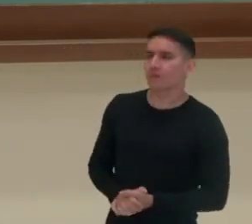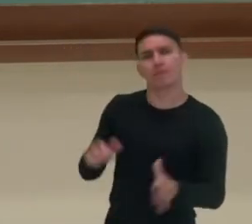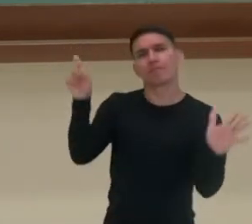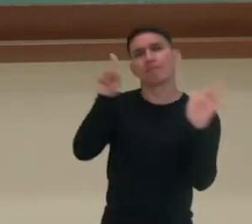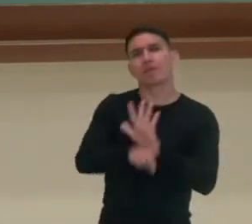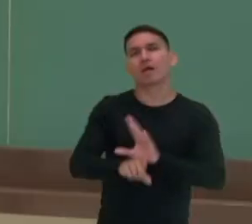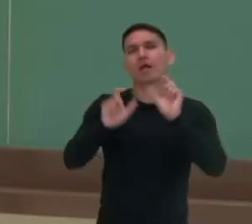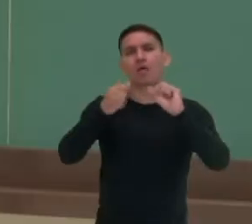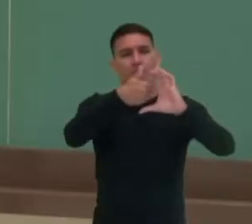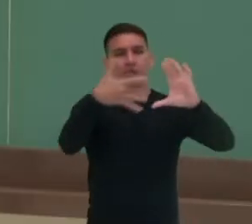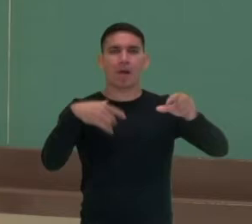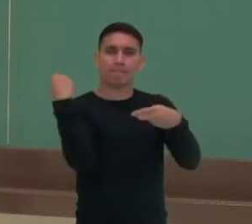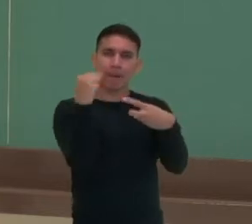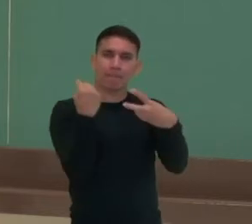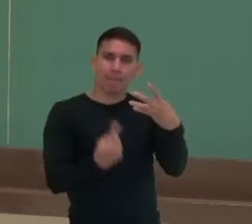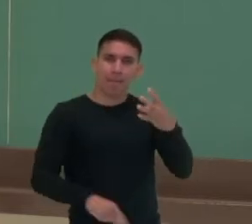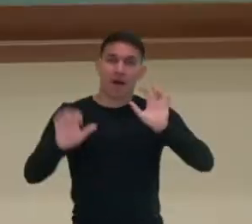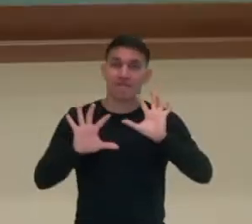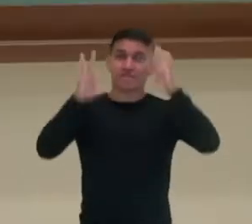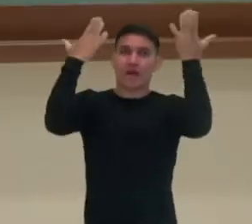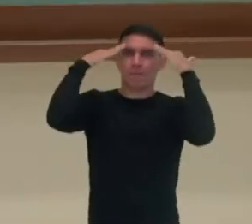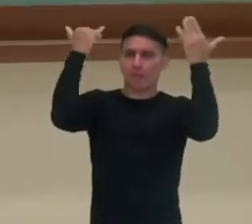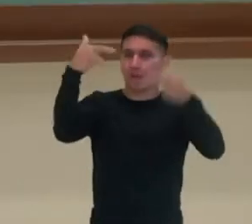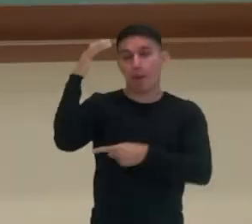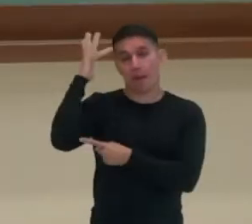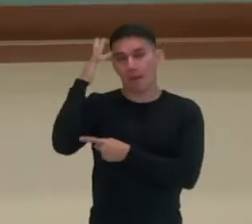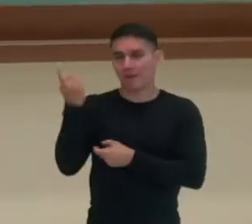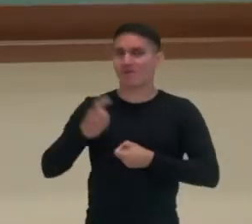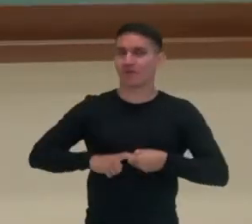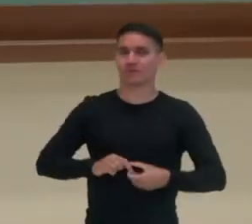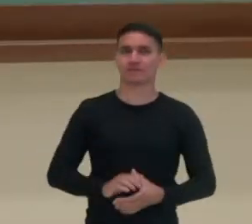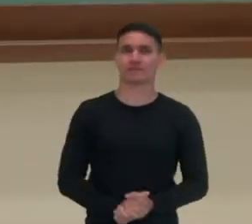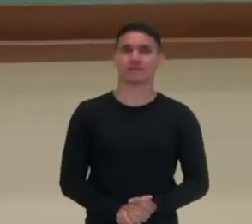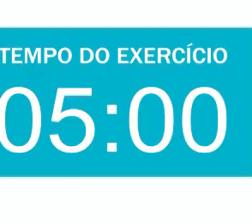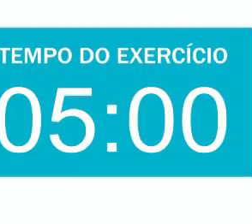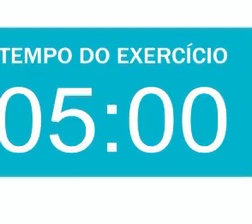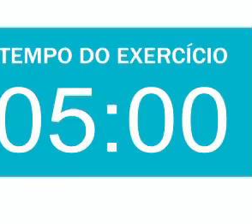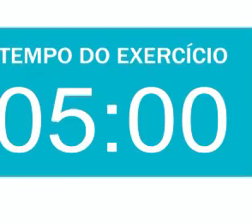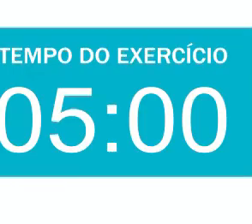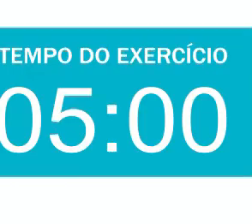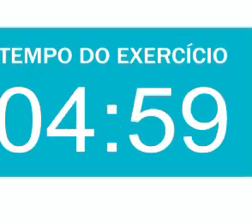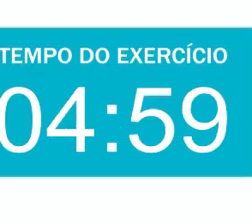as características das festas populares? Pensem e eu já volto.